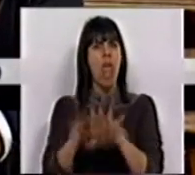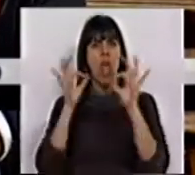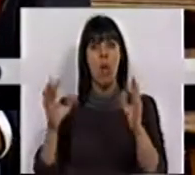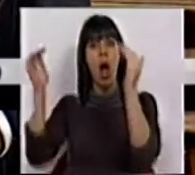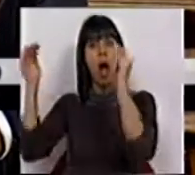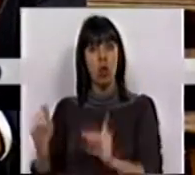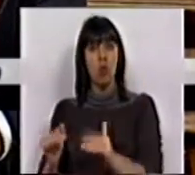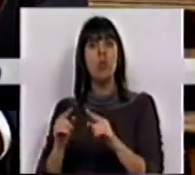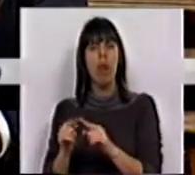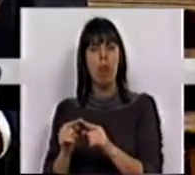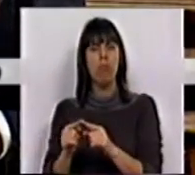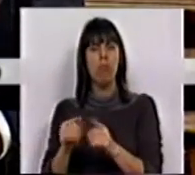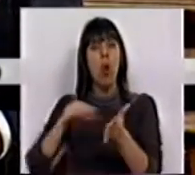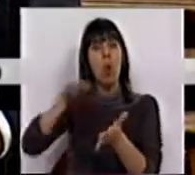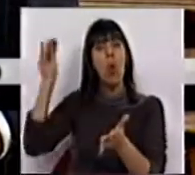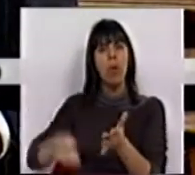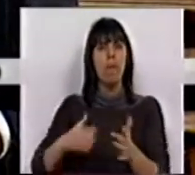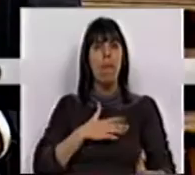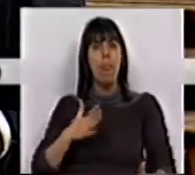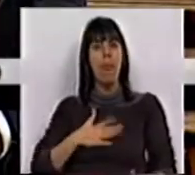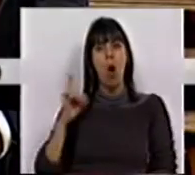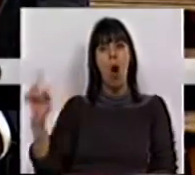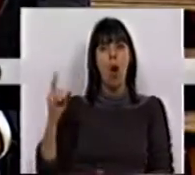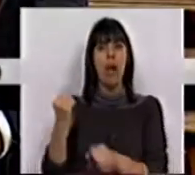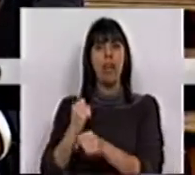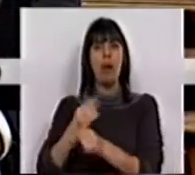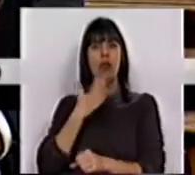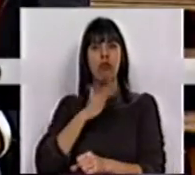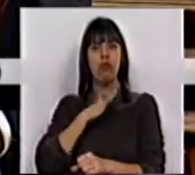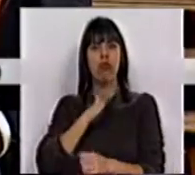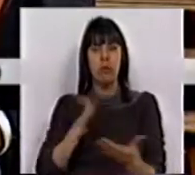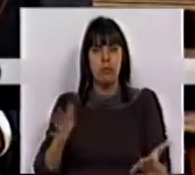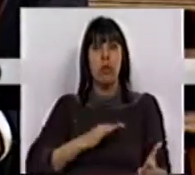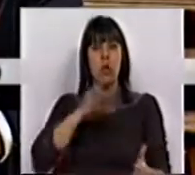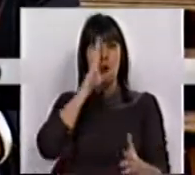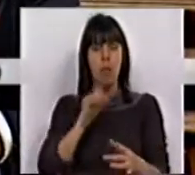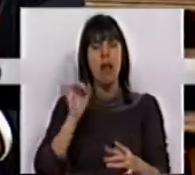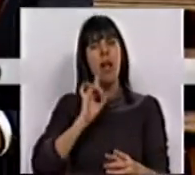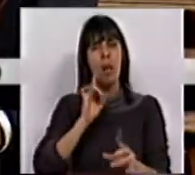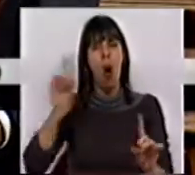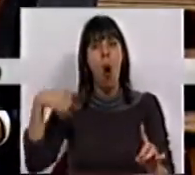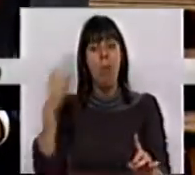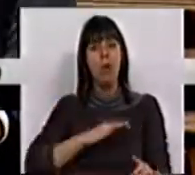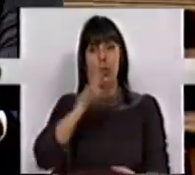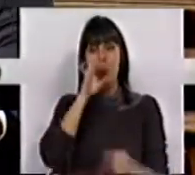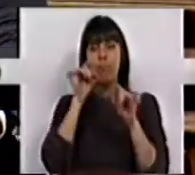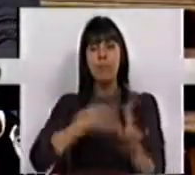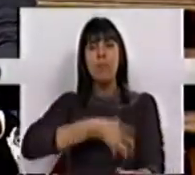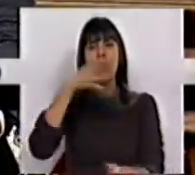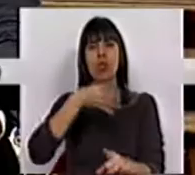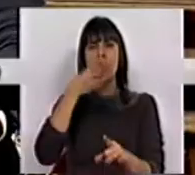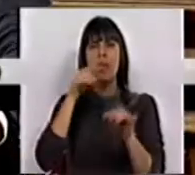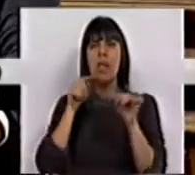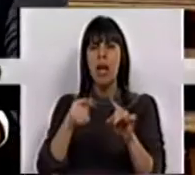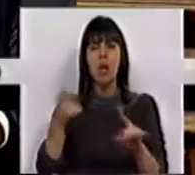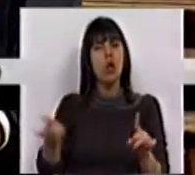coisa que a redução da contratação de empresas de trabalho temporário. Sr. Ministro, era importante que o Sr. Ministro